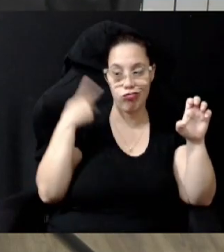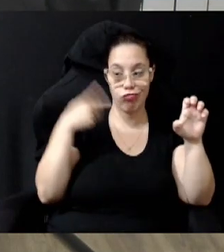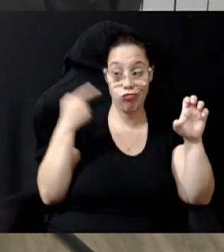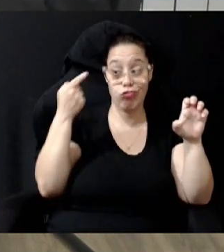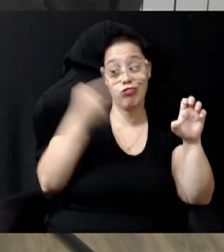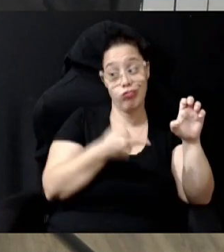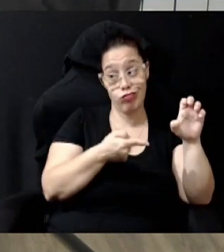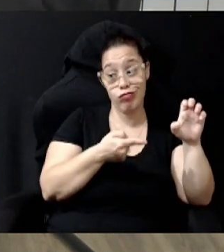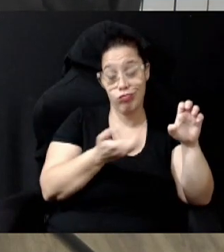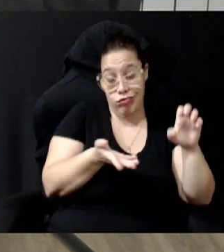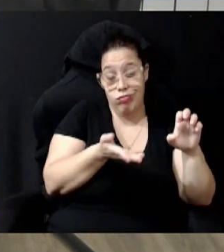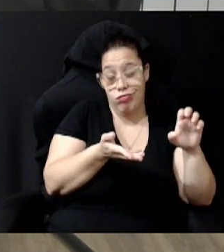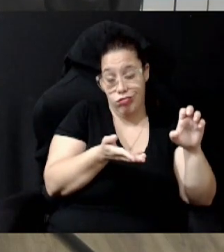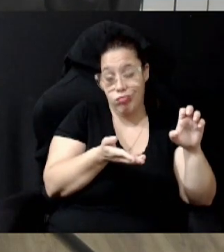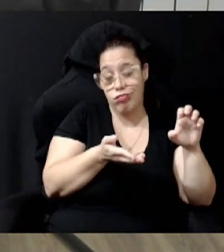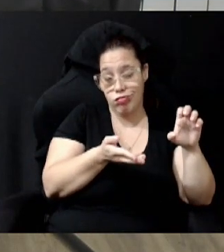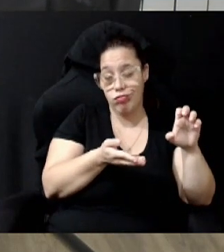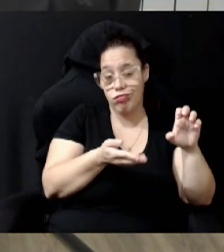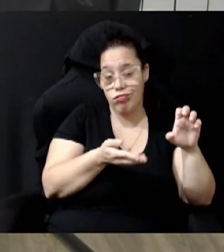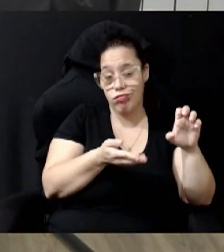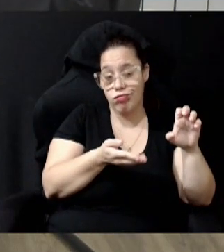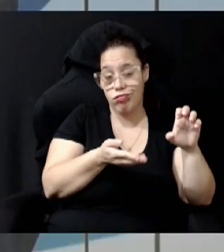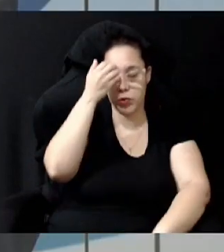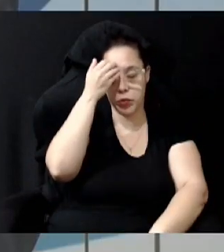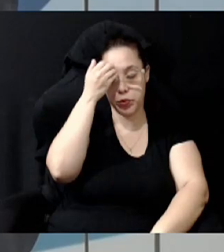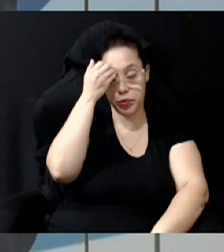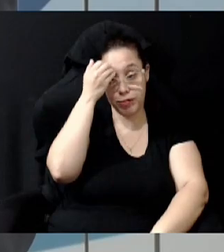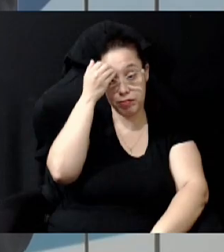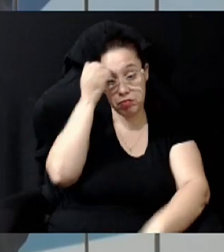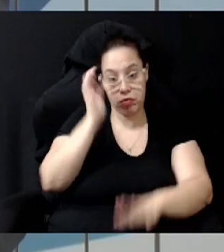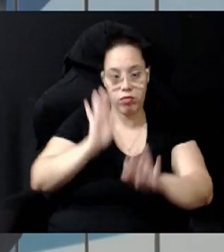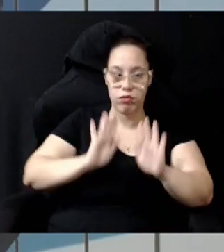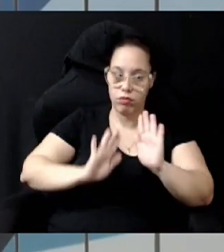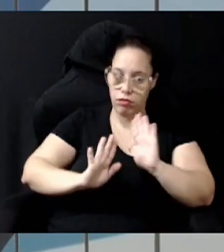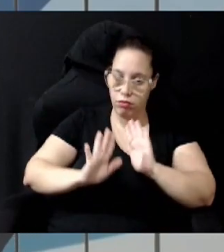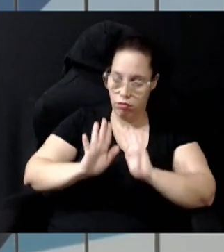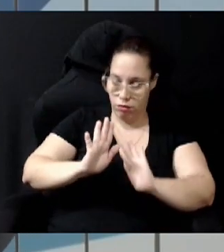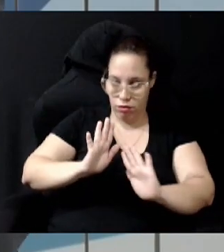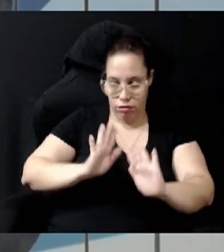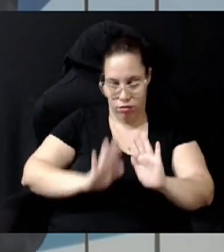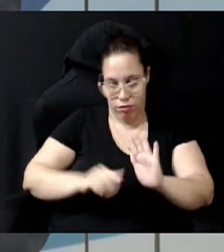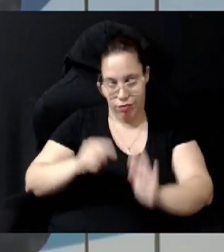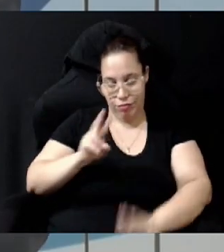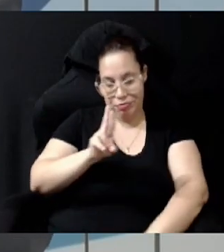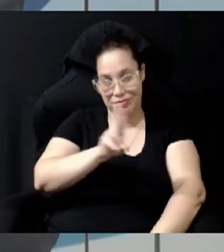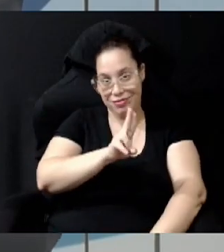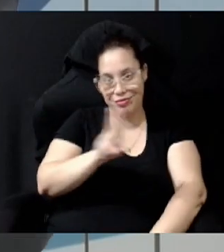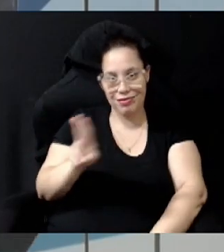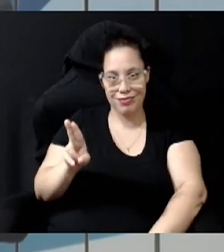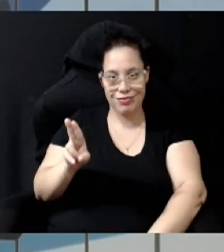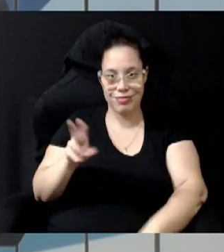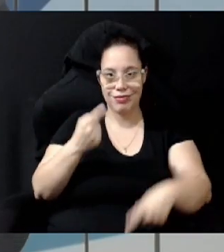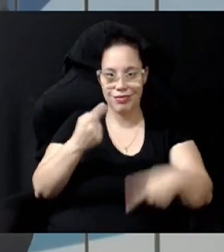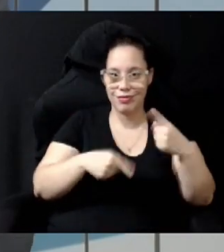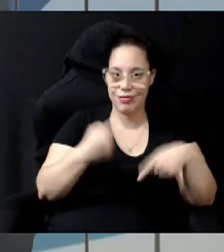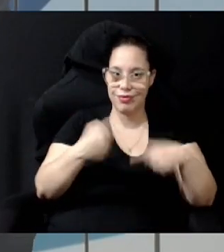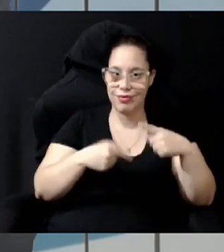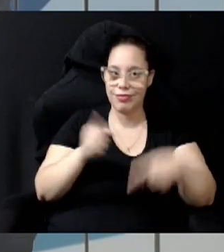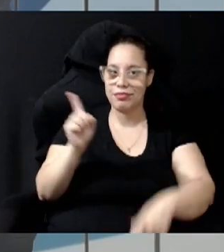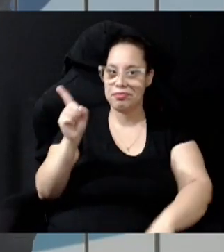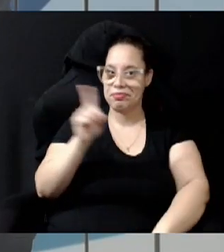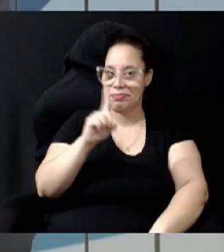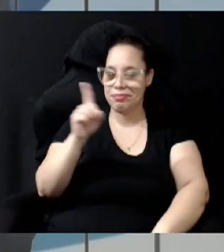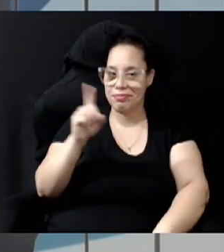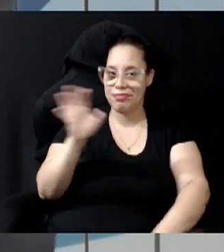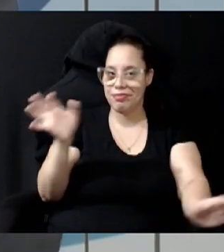com muita delicadeza, né, os nomes de políticos que não fossem ligados